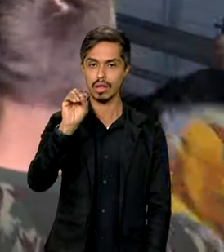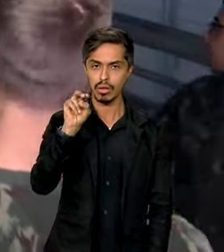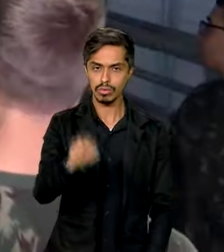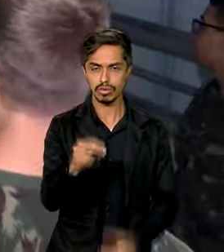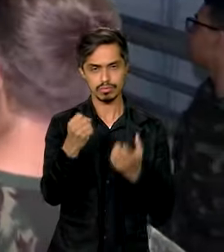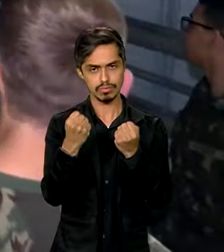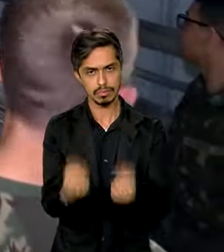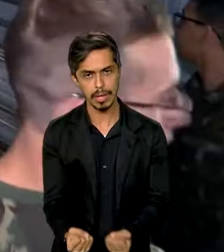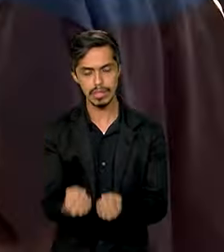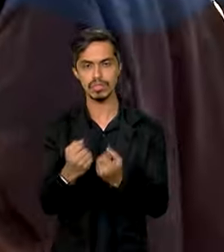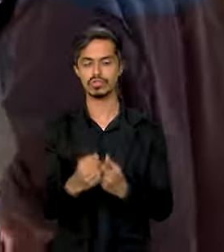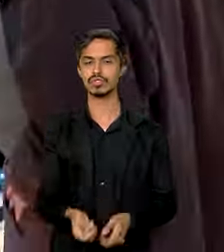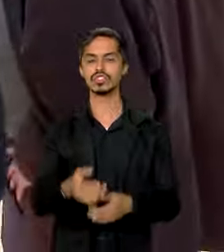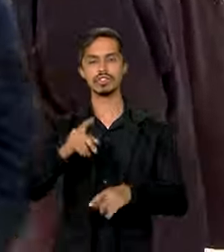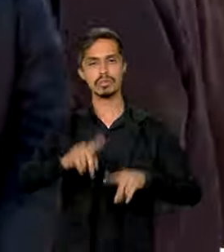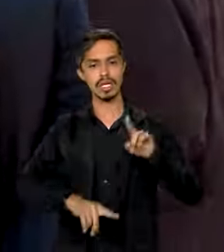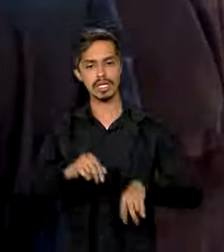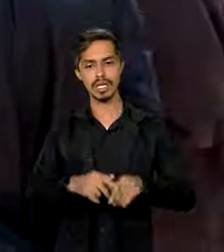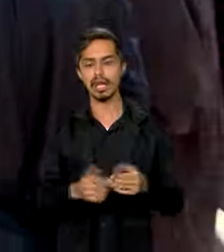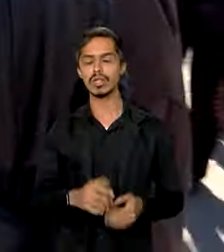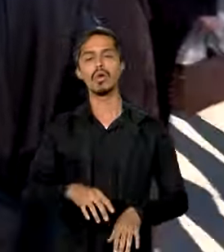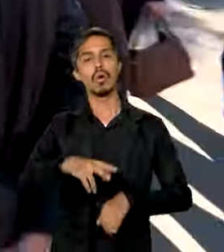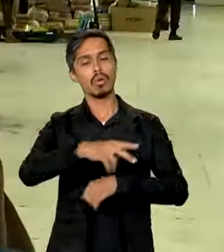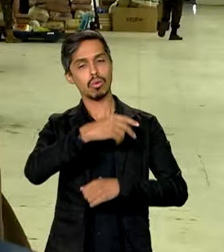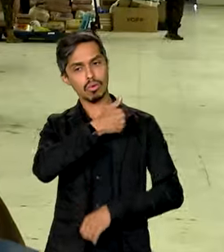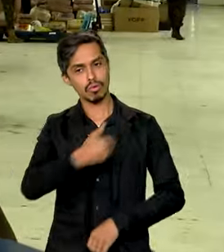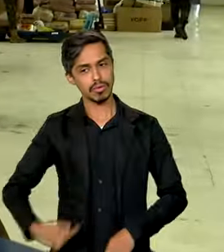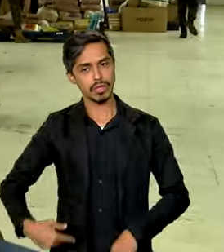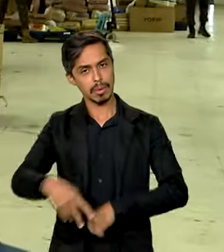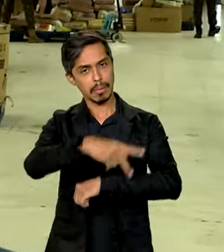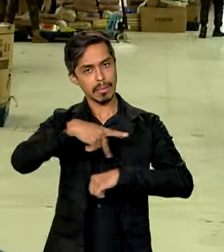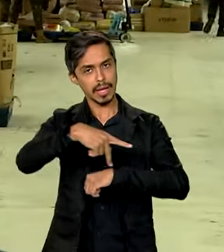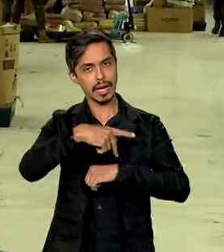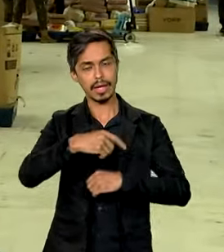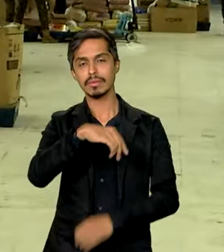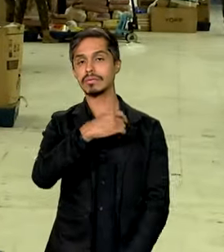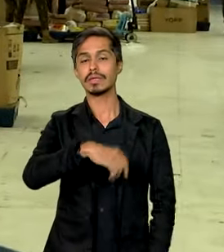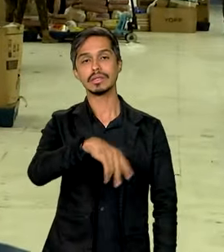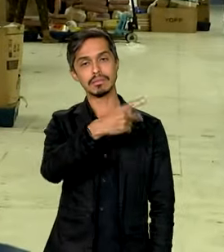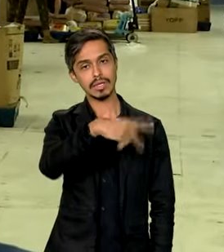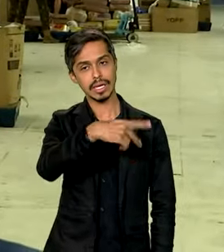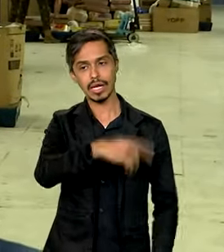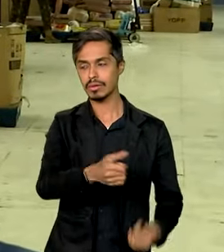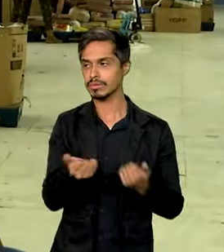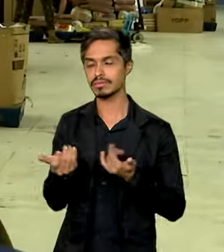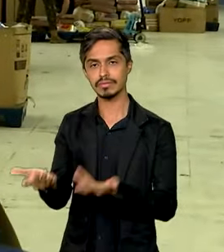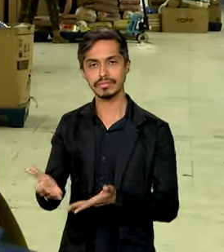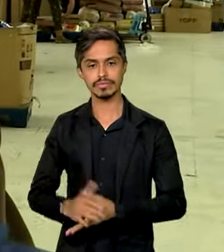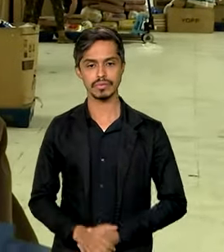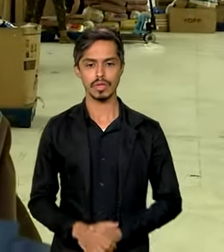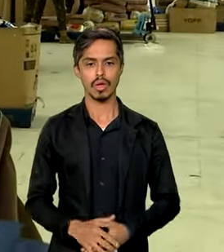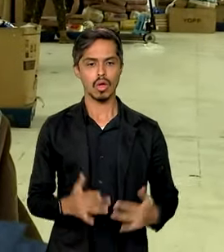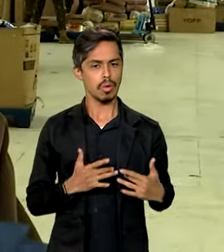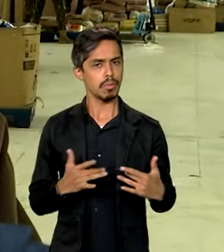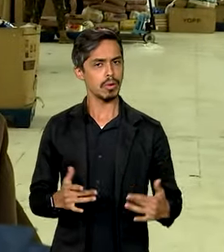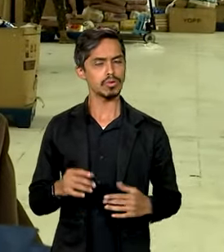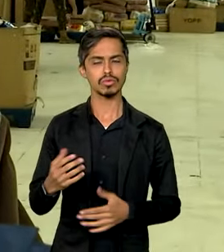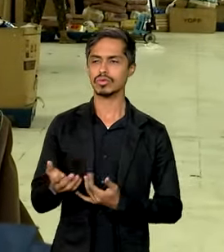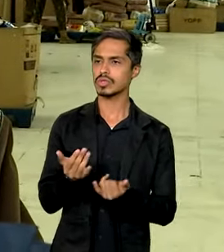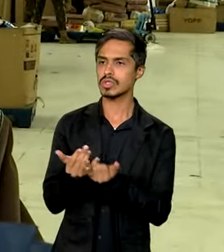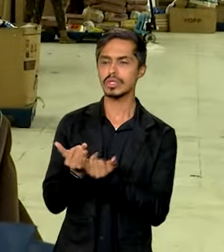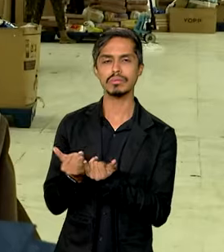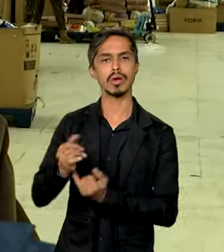foi organizada pelo governo paraguaio. E uma mostra da solidariedade do povo paraguaio para com seus